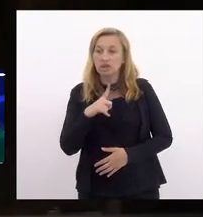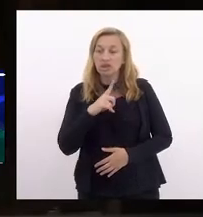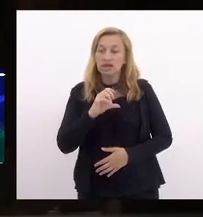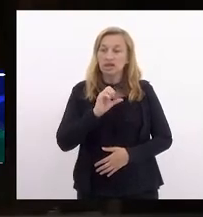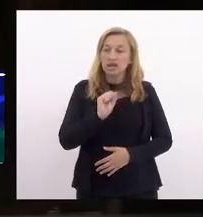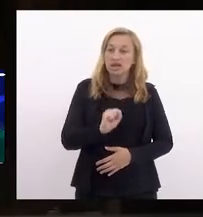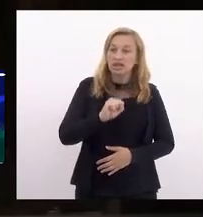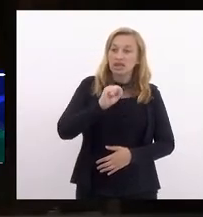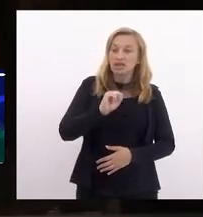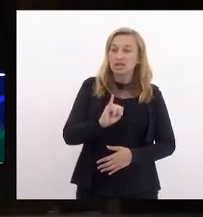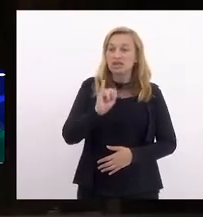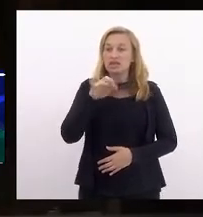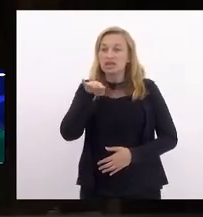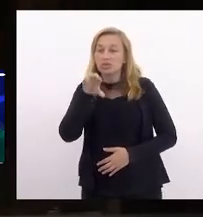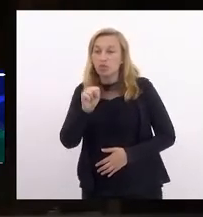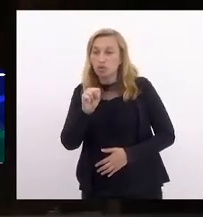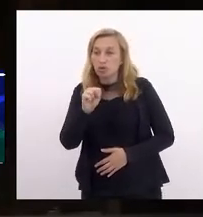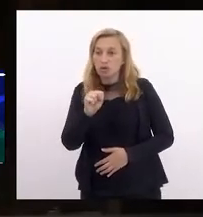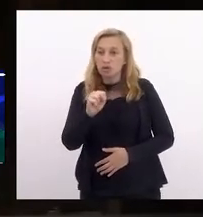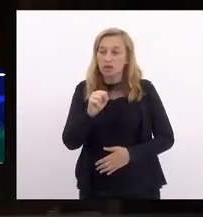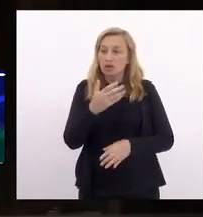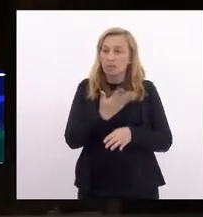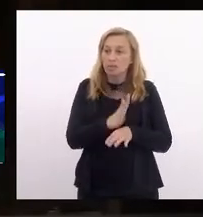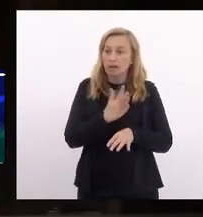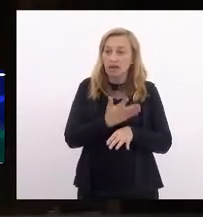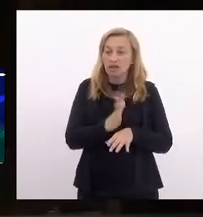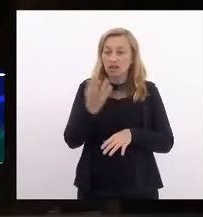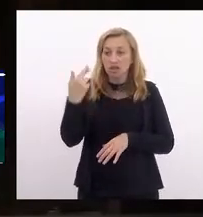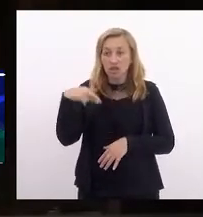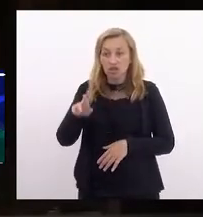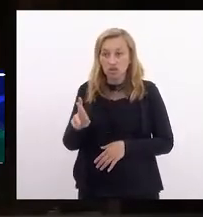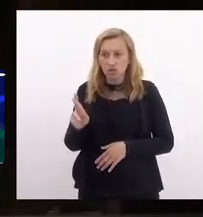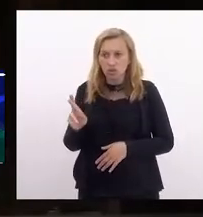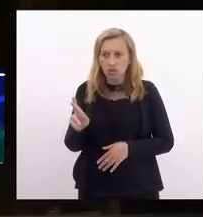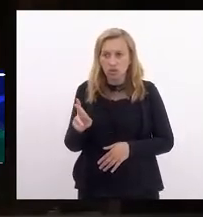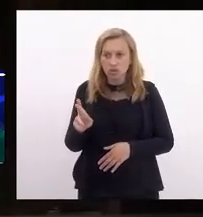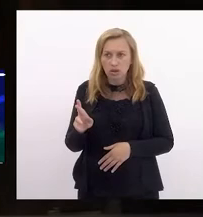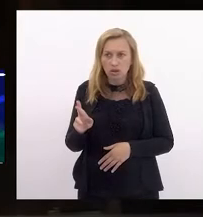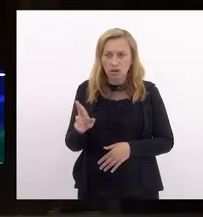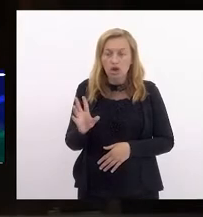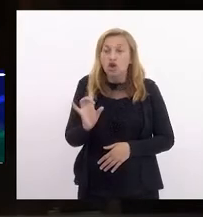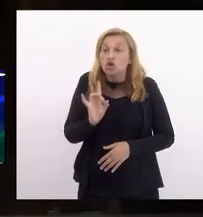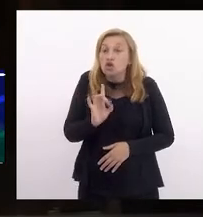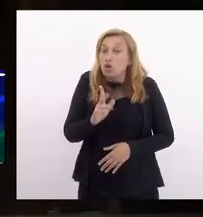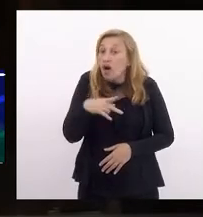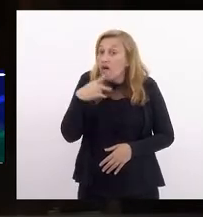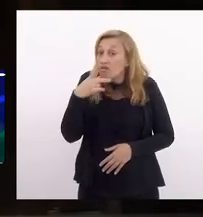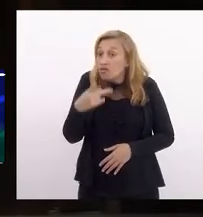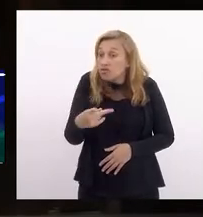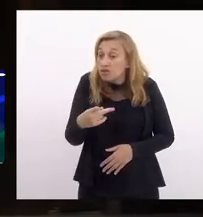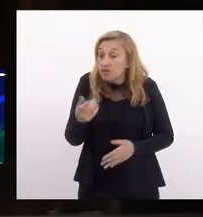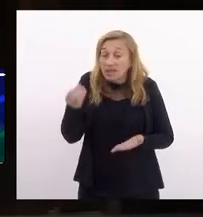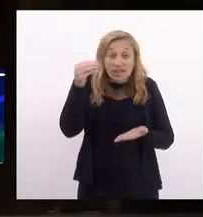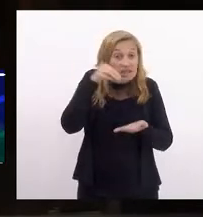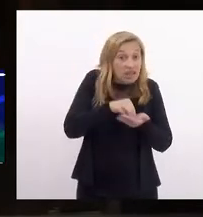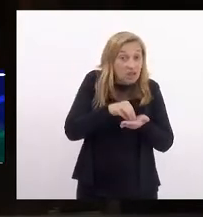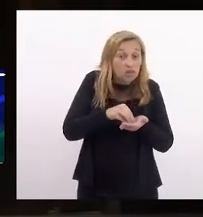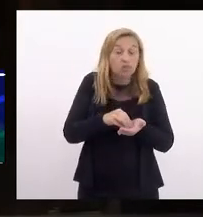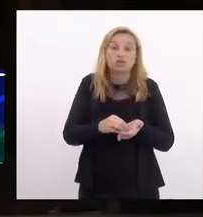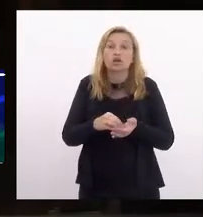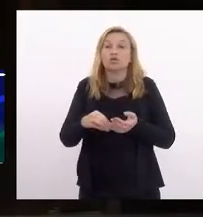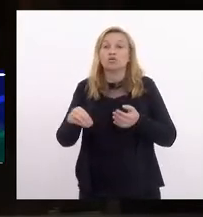realizar práticas devocionais e eu apenas reafirmo que está na Constituição